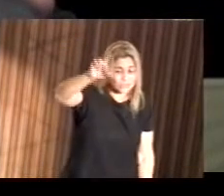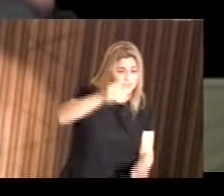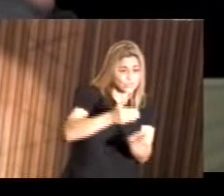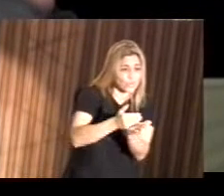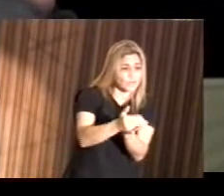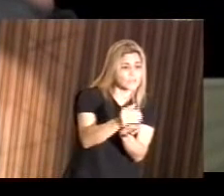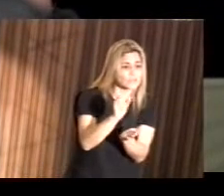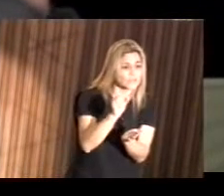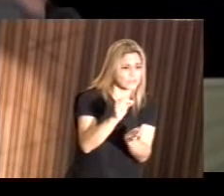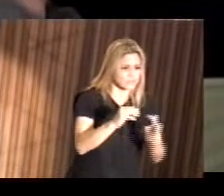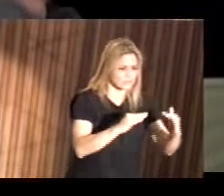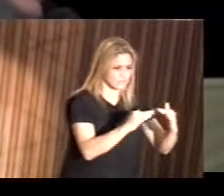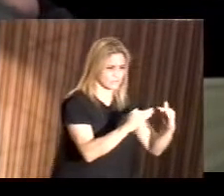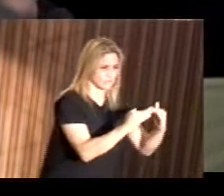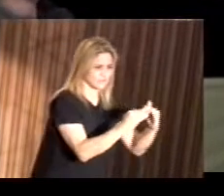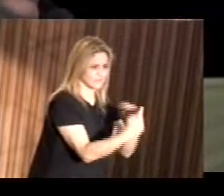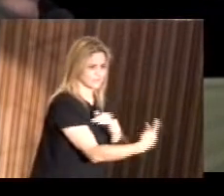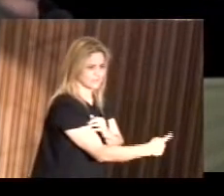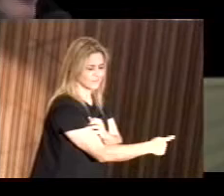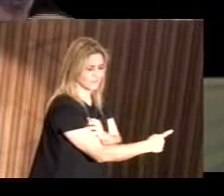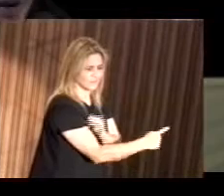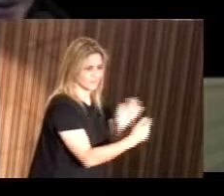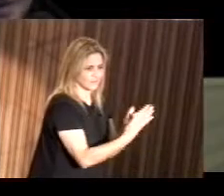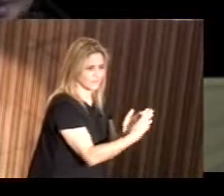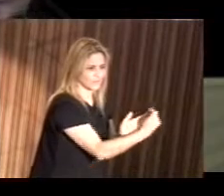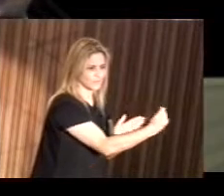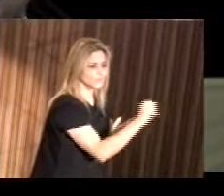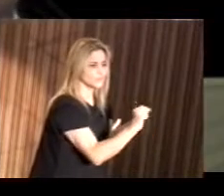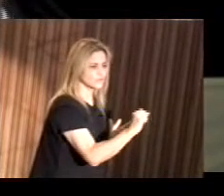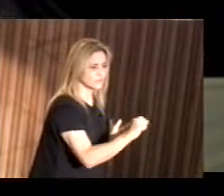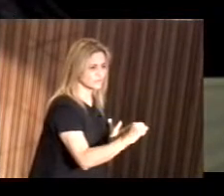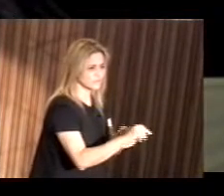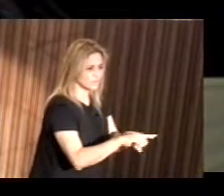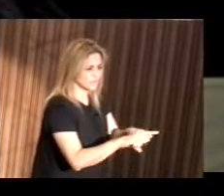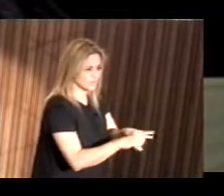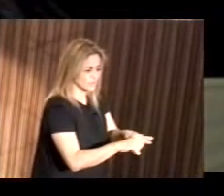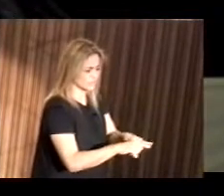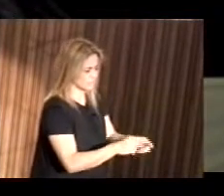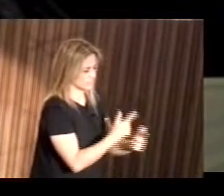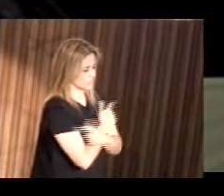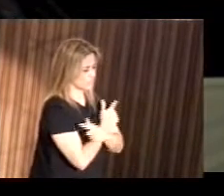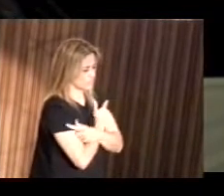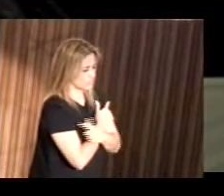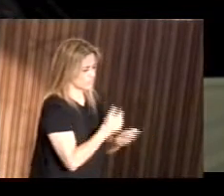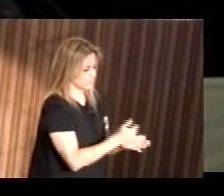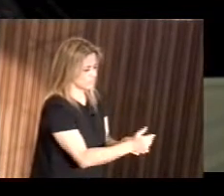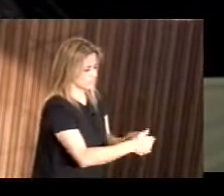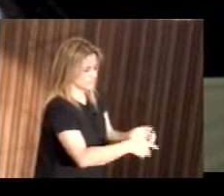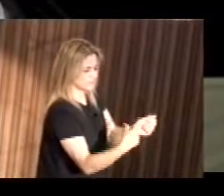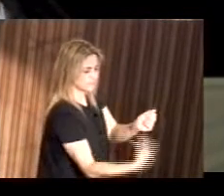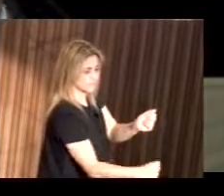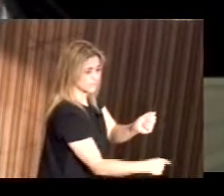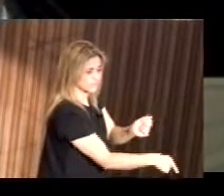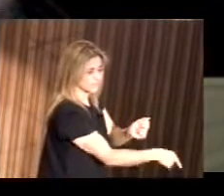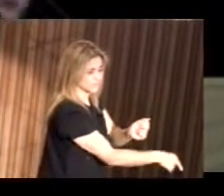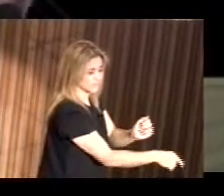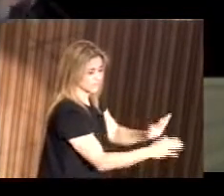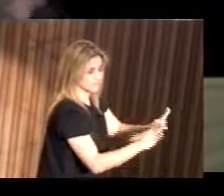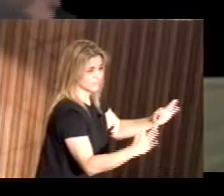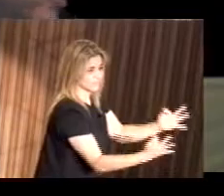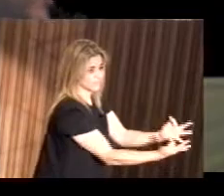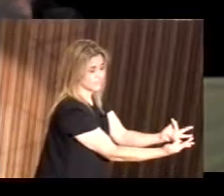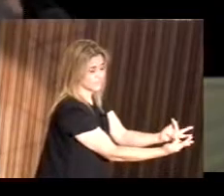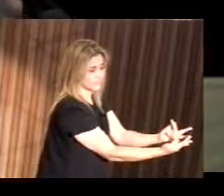casa. E ele vai e começa a disciplinar Ló. E é interessante